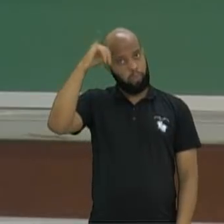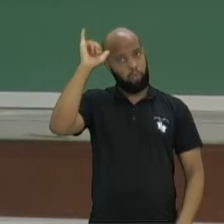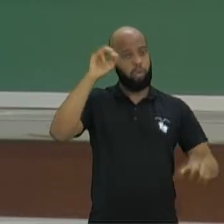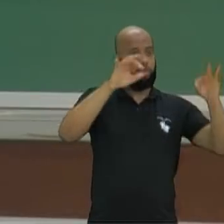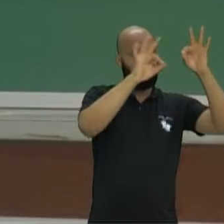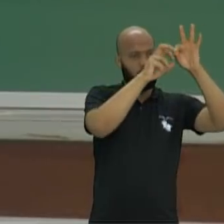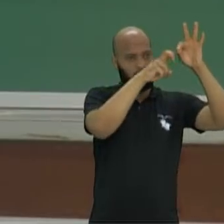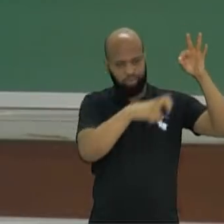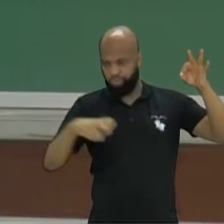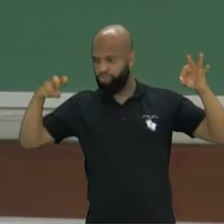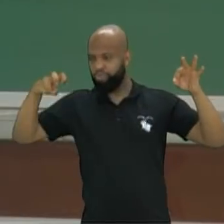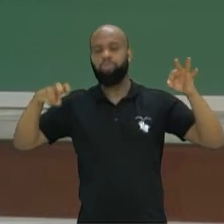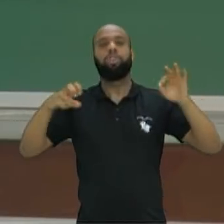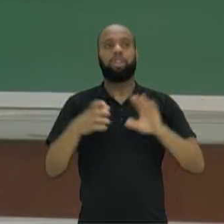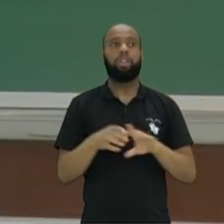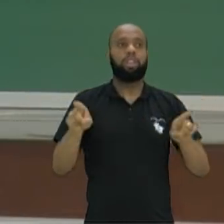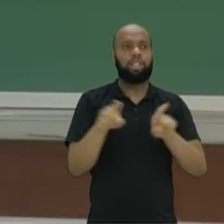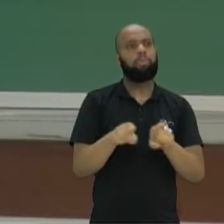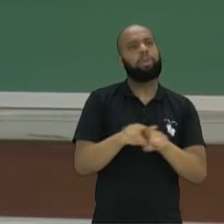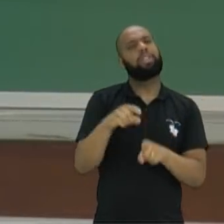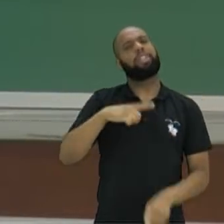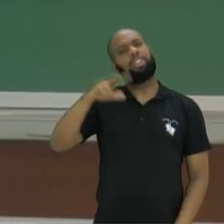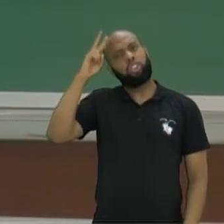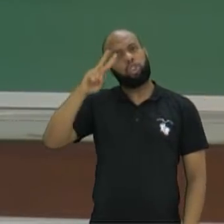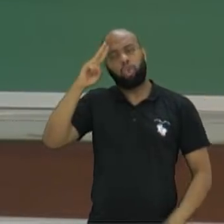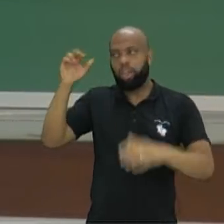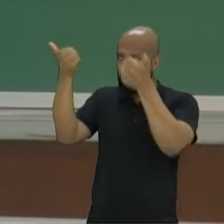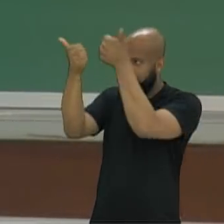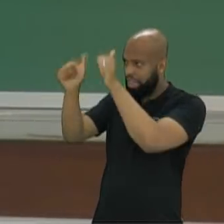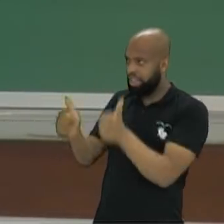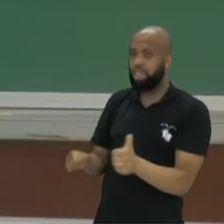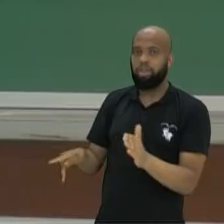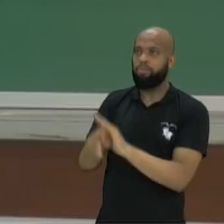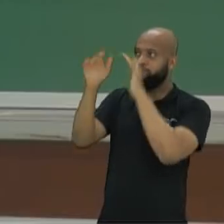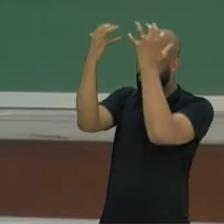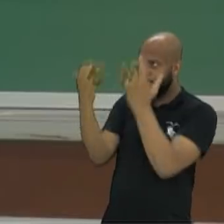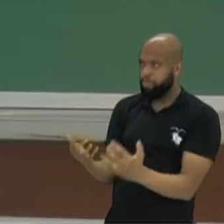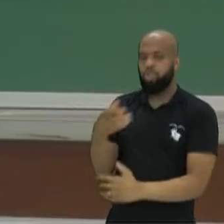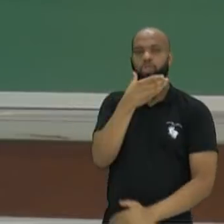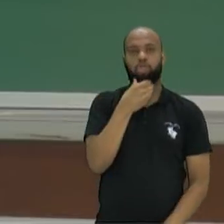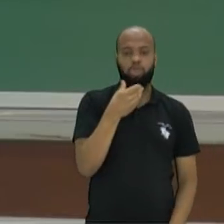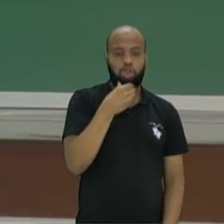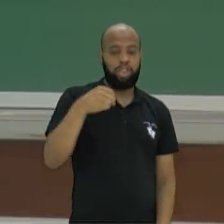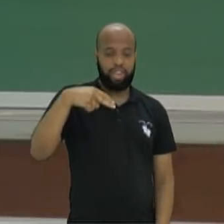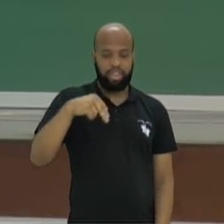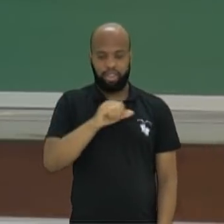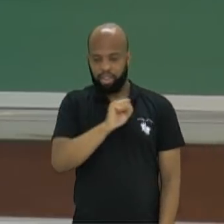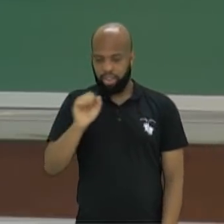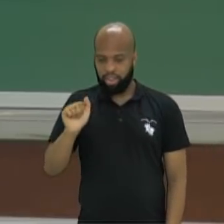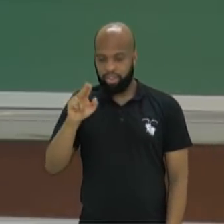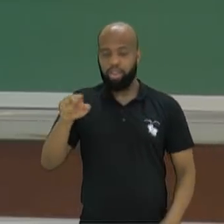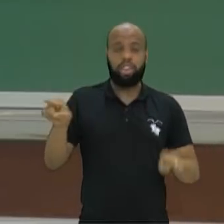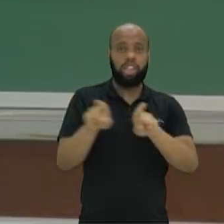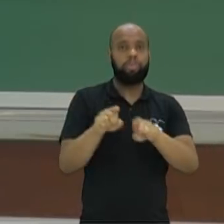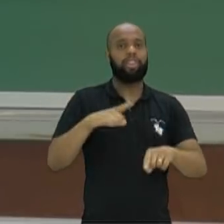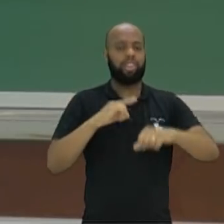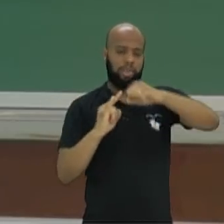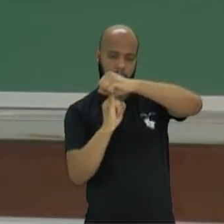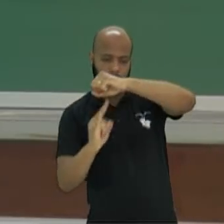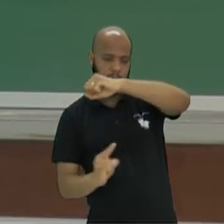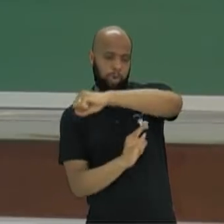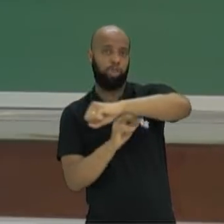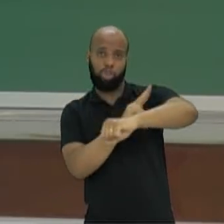somente físico, mas também as histórias, a estátua de Maurício de Nassau, está no nome de uma ponte, está nas histórias,